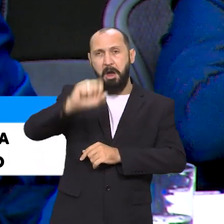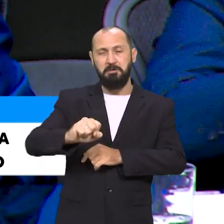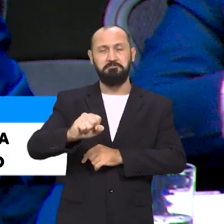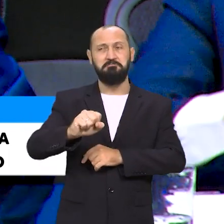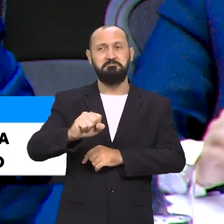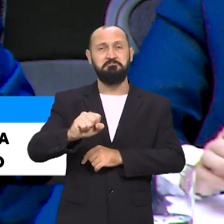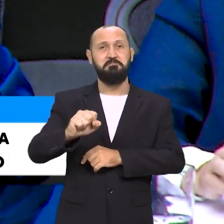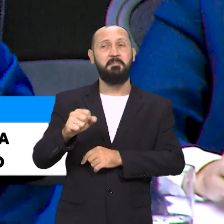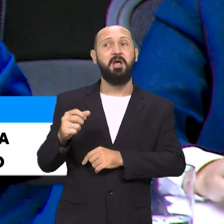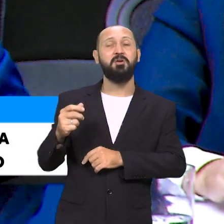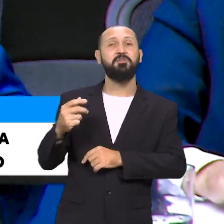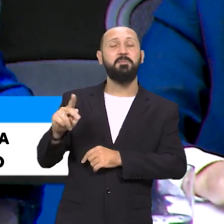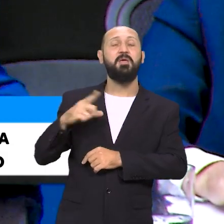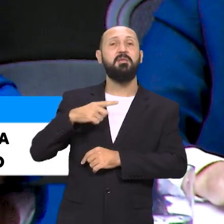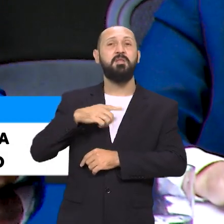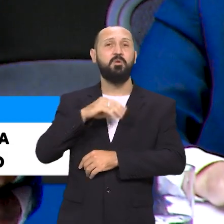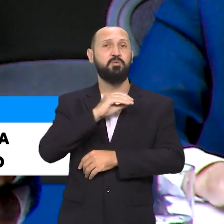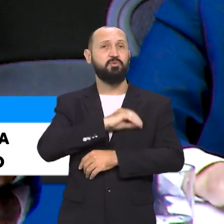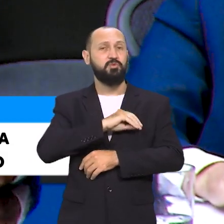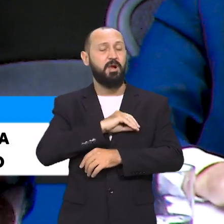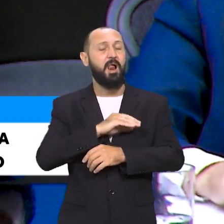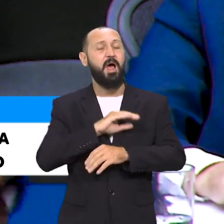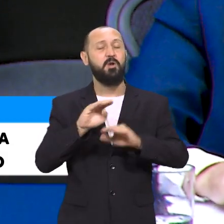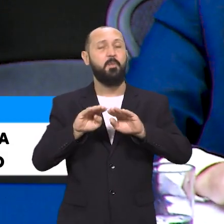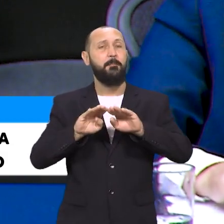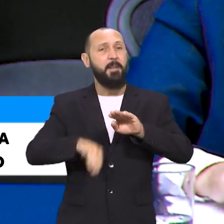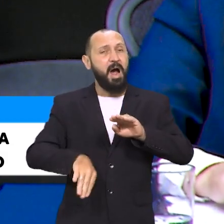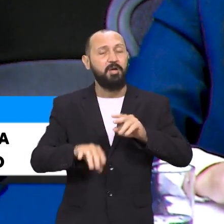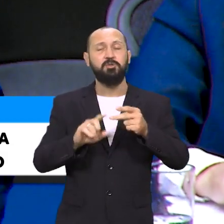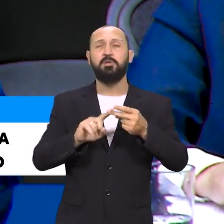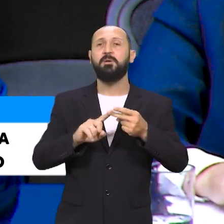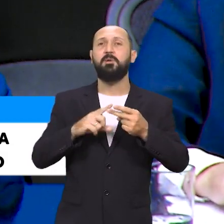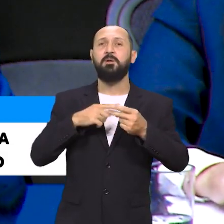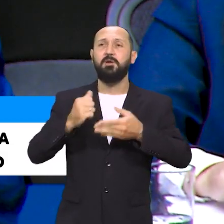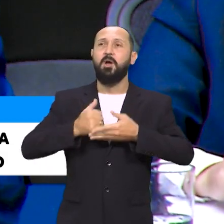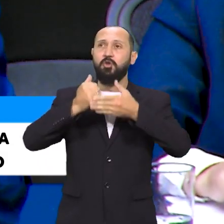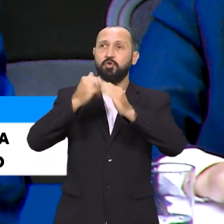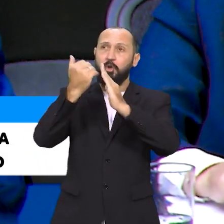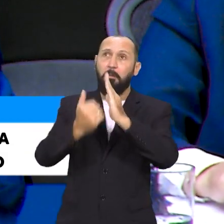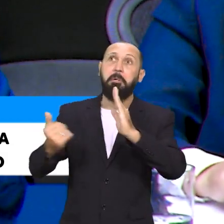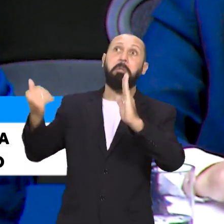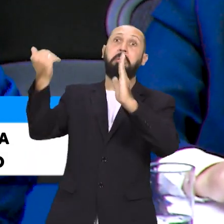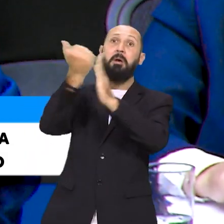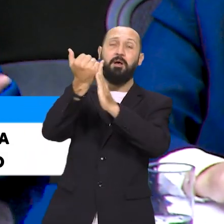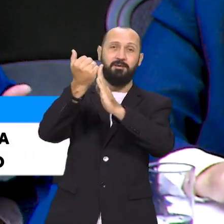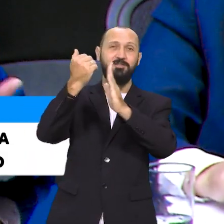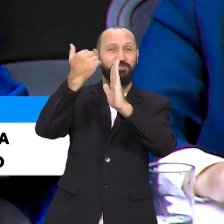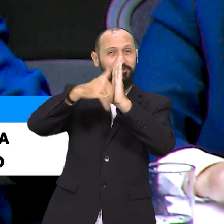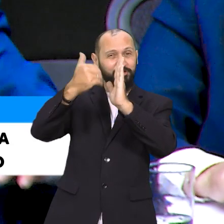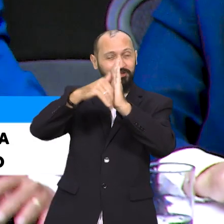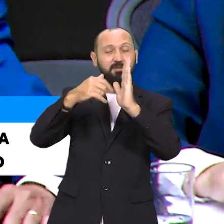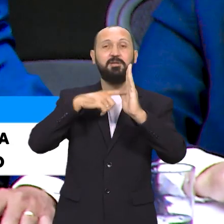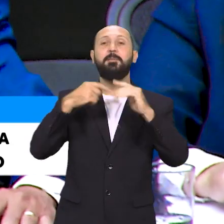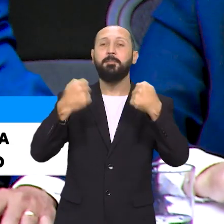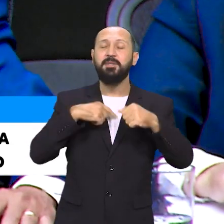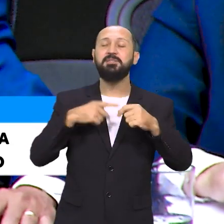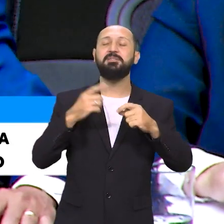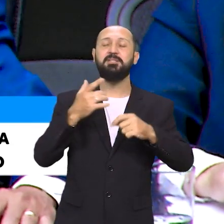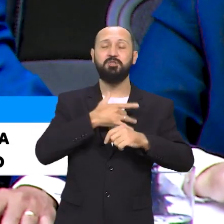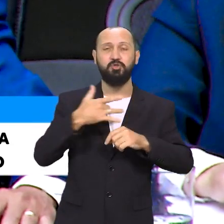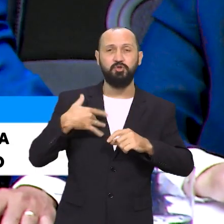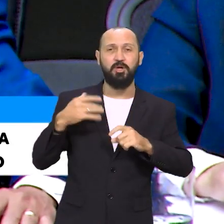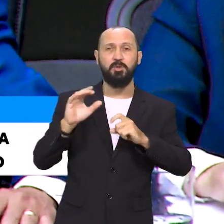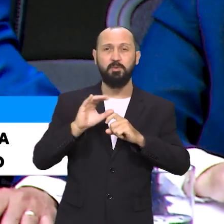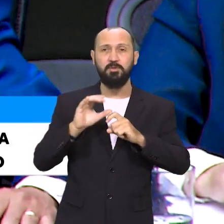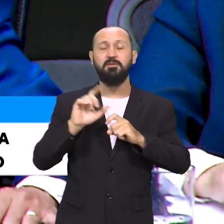solução para quem tem um salário baixo, para quem tem uma contribuição alta, para quem precisa de um plano de